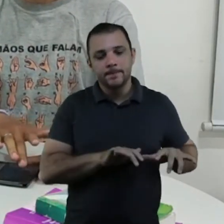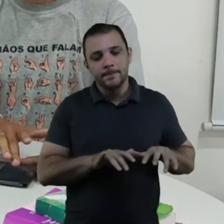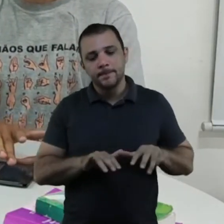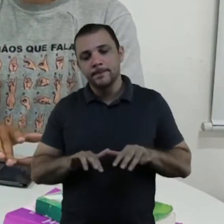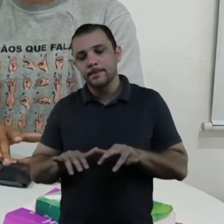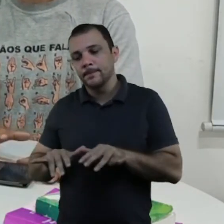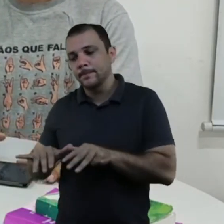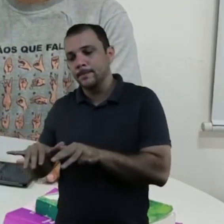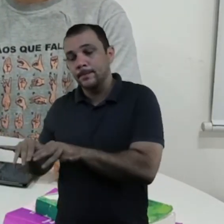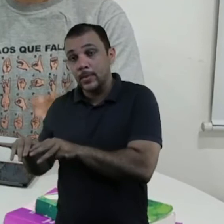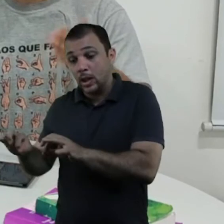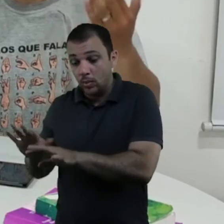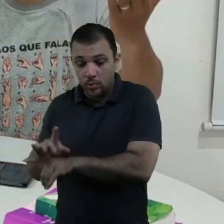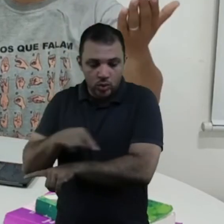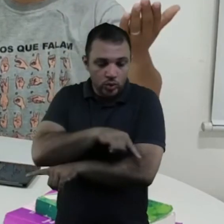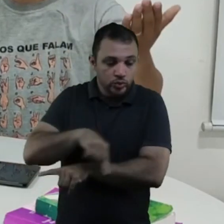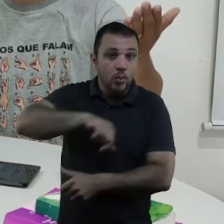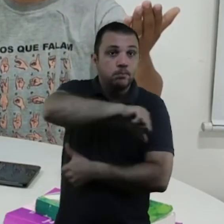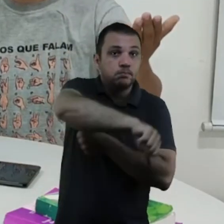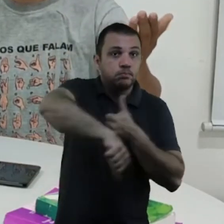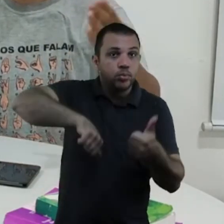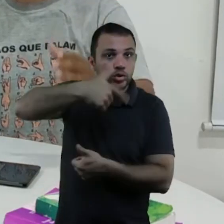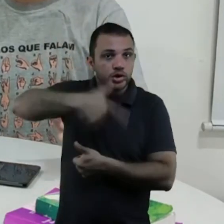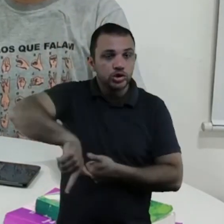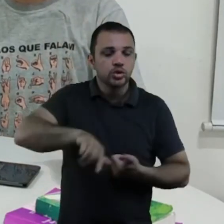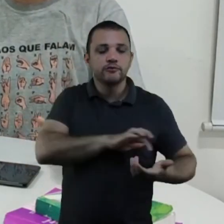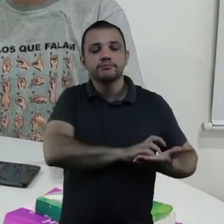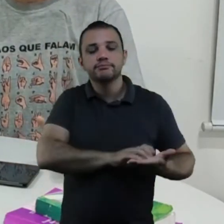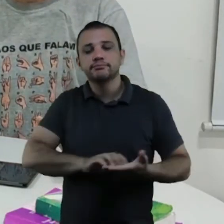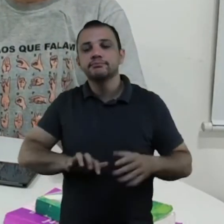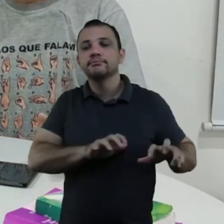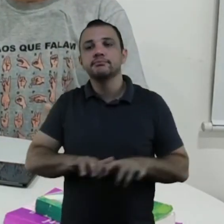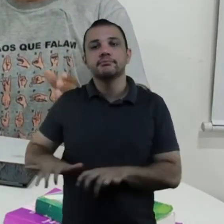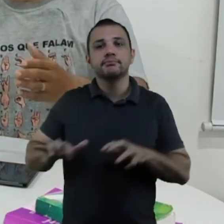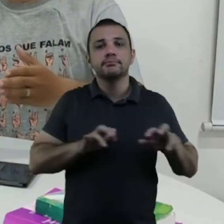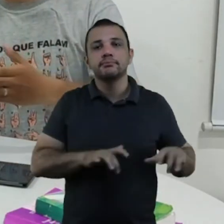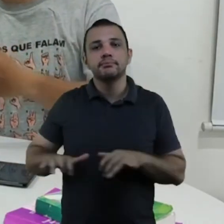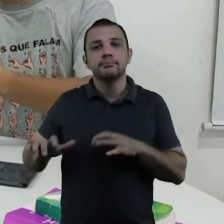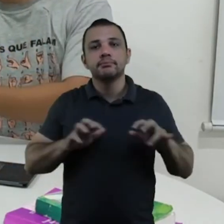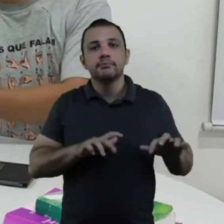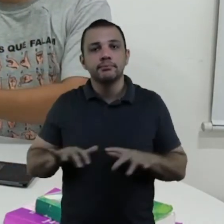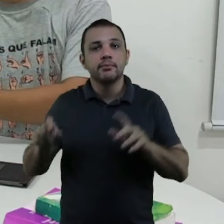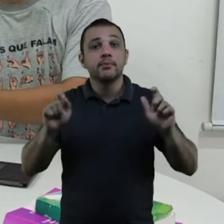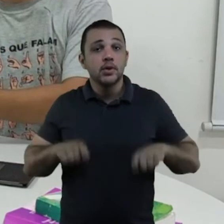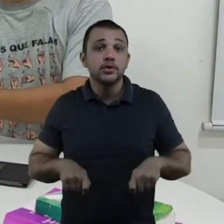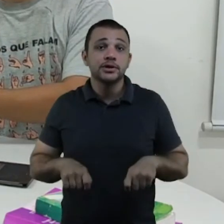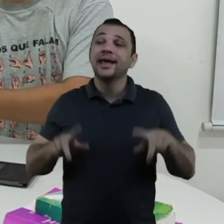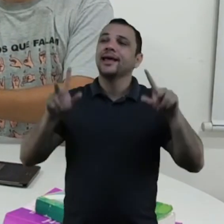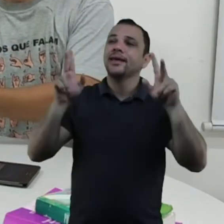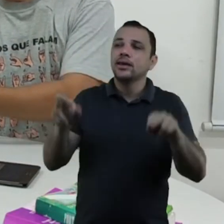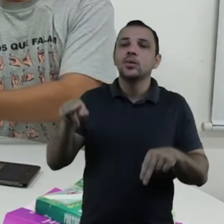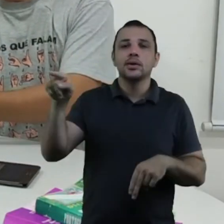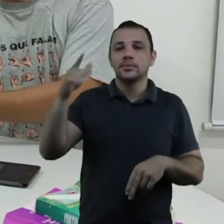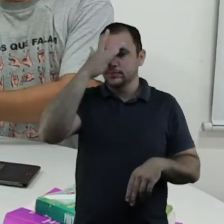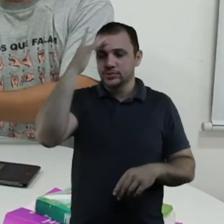e vai possibilitar fazer a leitura de tudo que está acontecendo na tela em tempo real. tá? Da mesma forma que o aplicativo aqui da